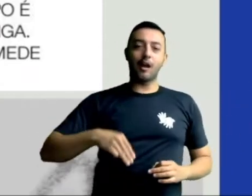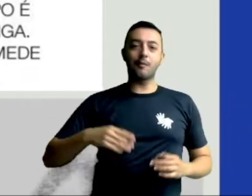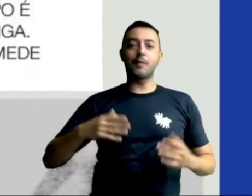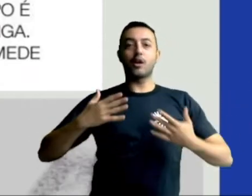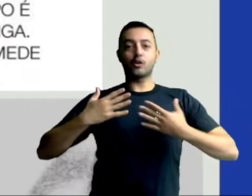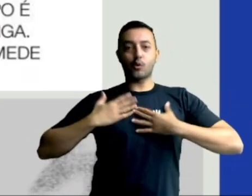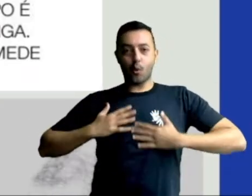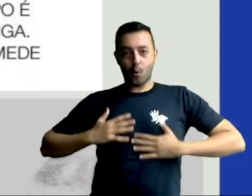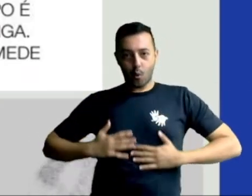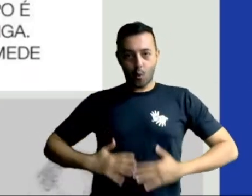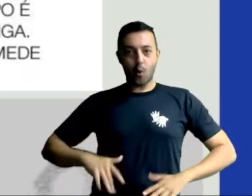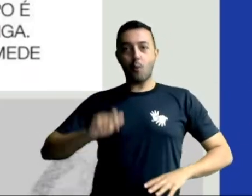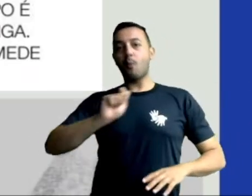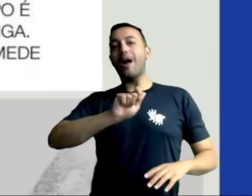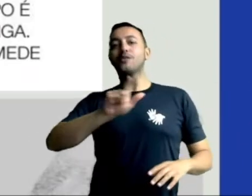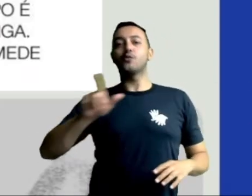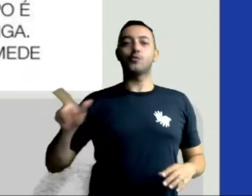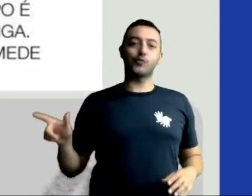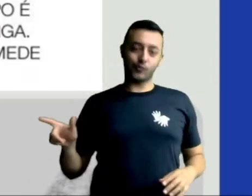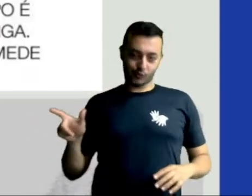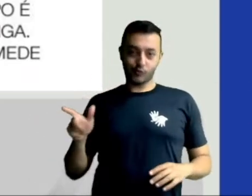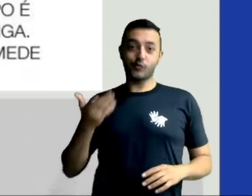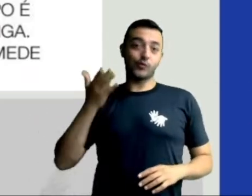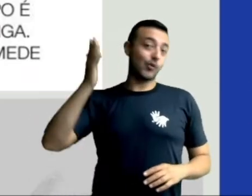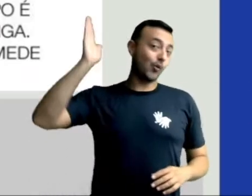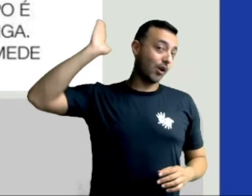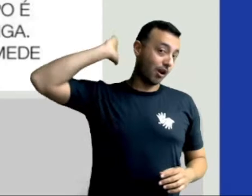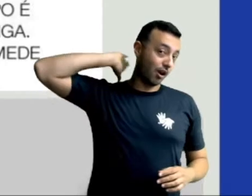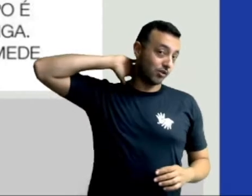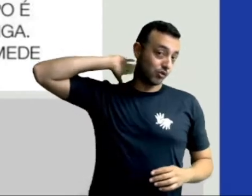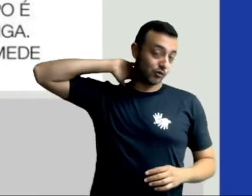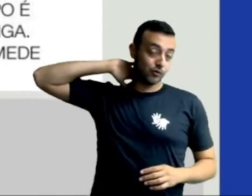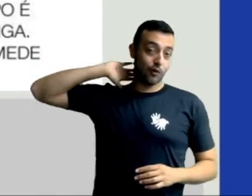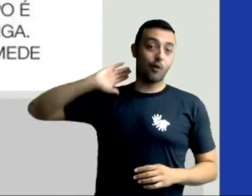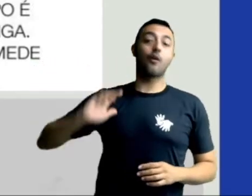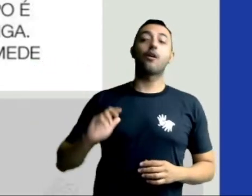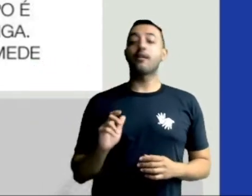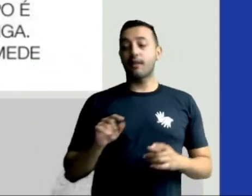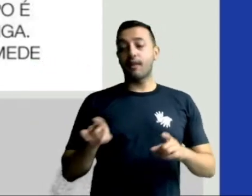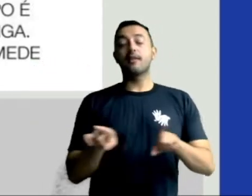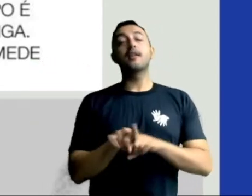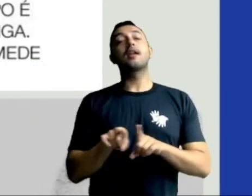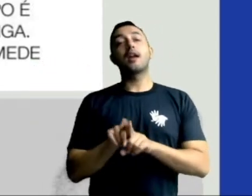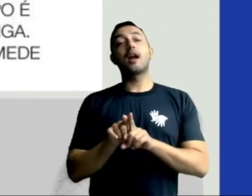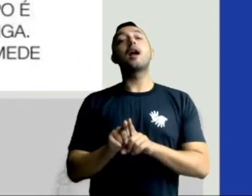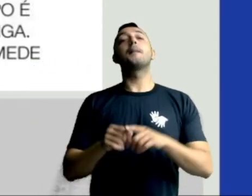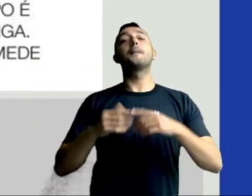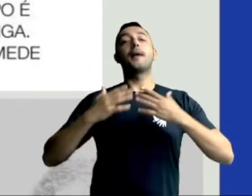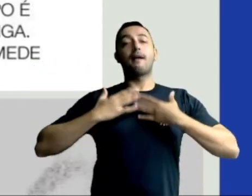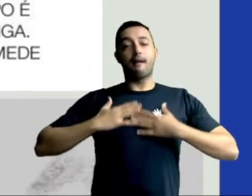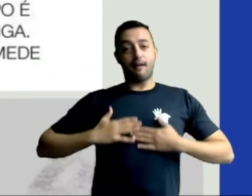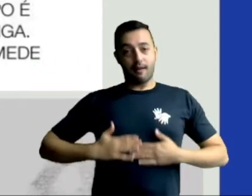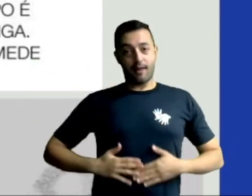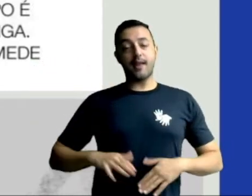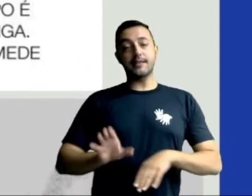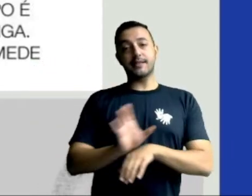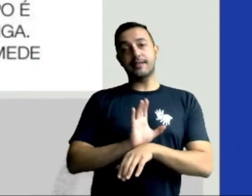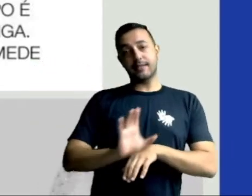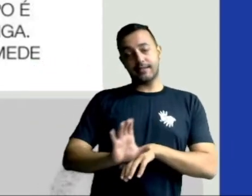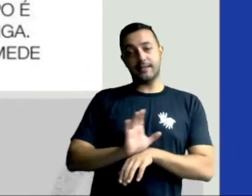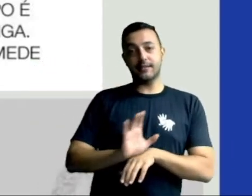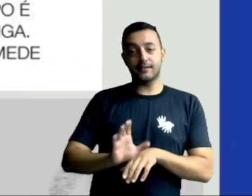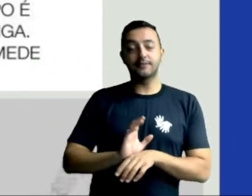é azulado na região das costas e acinzentado na região da barriga. Ela